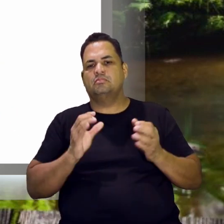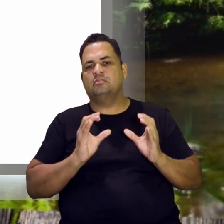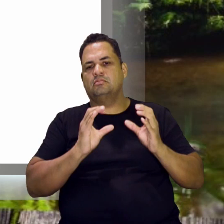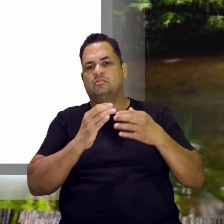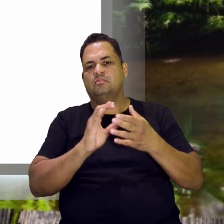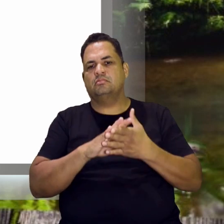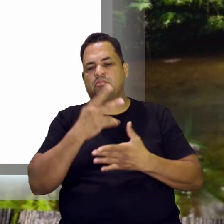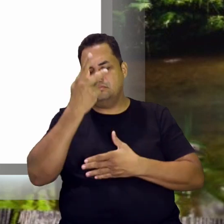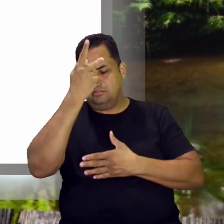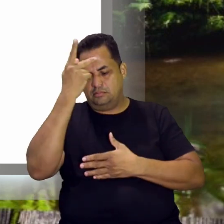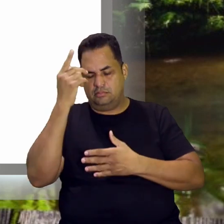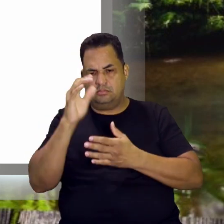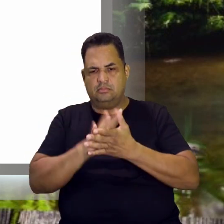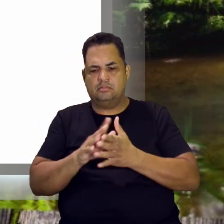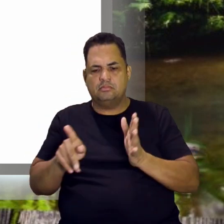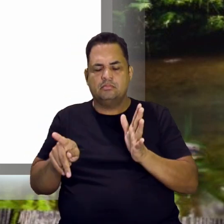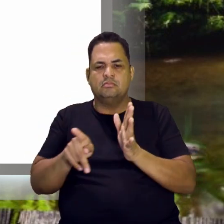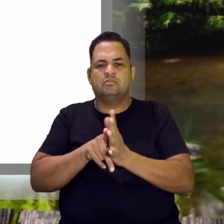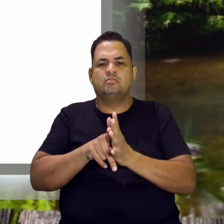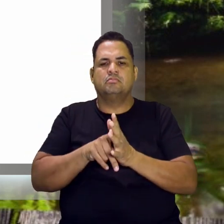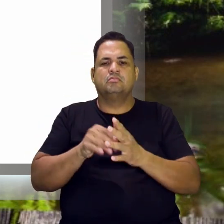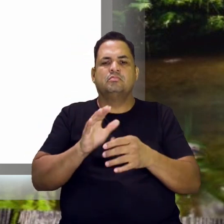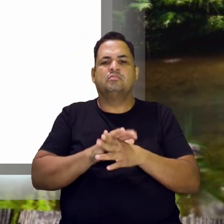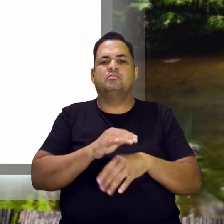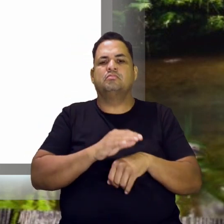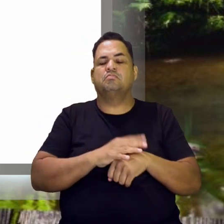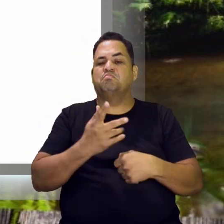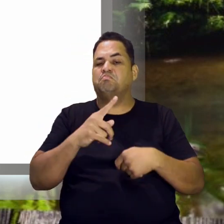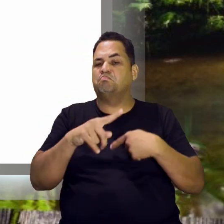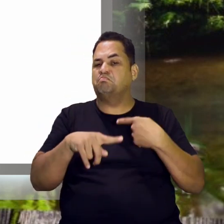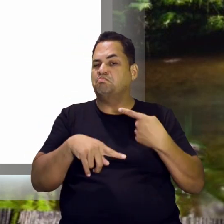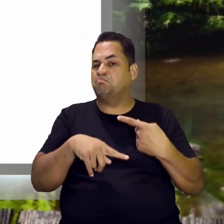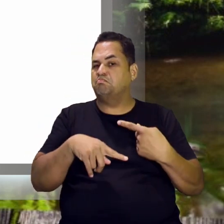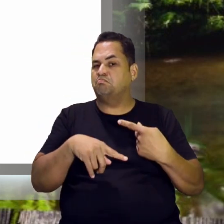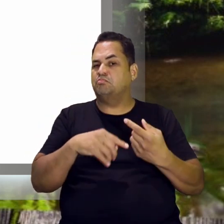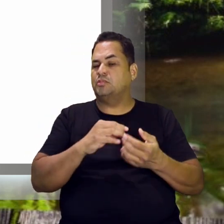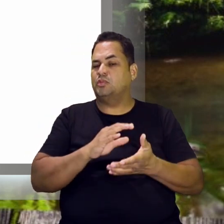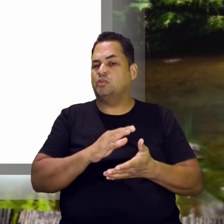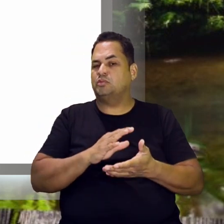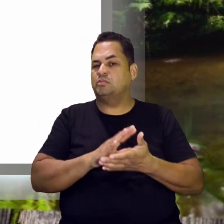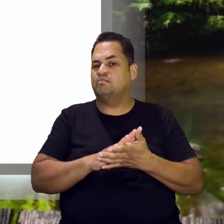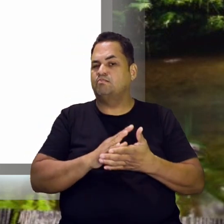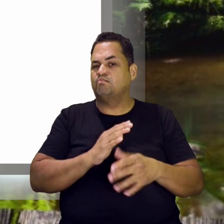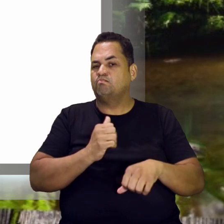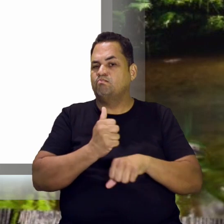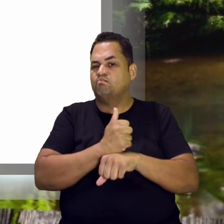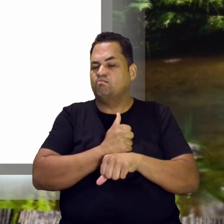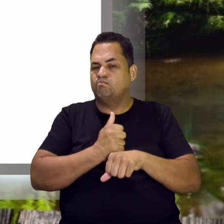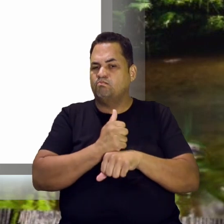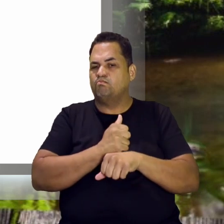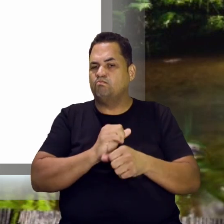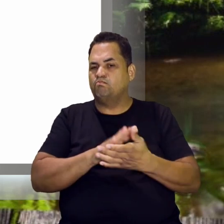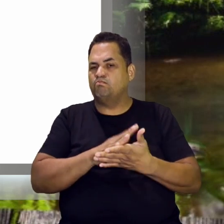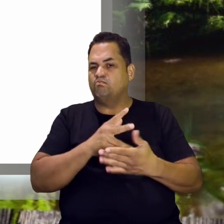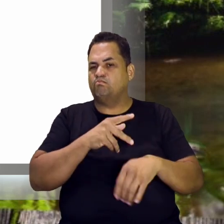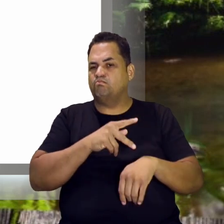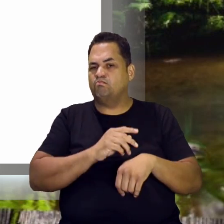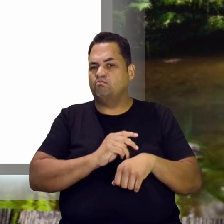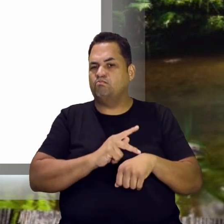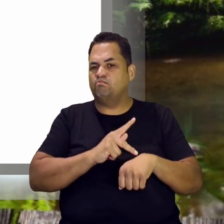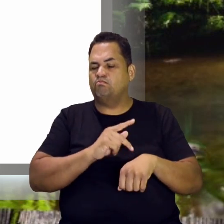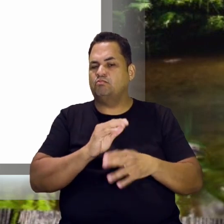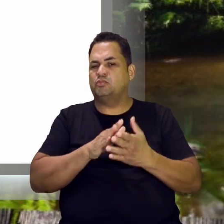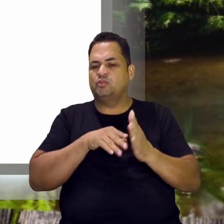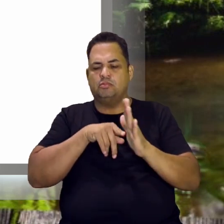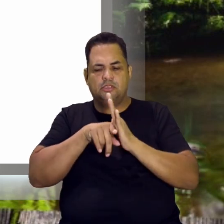de pessoas especializadas. E mesmo assim dá trabalho, né? Se especializar nesses grupos, porque eles têm as suas